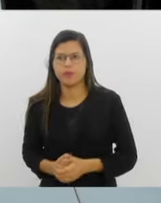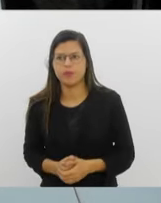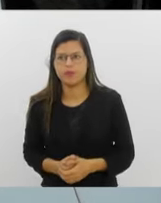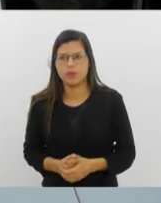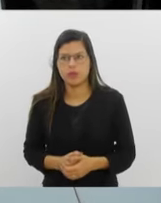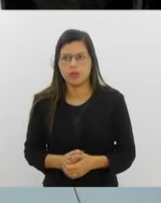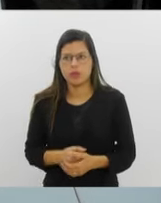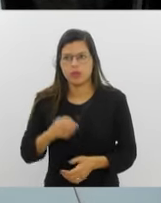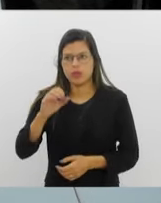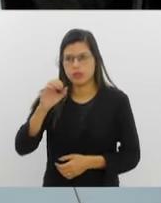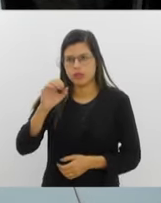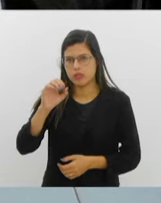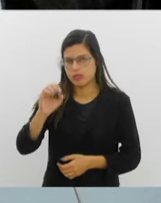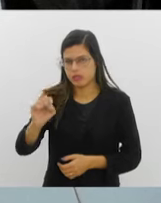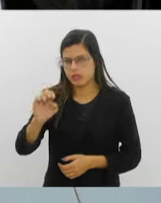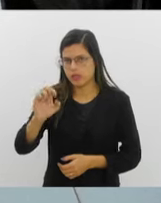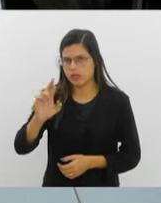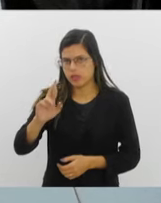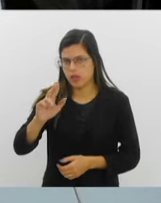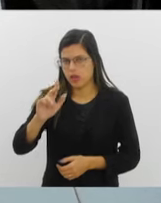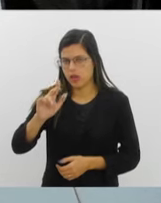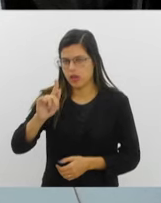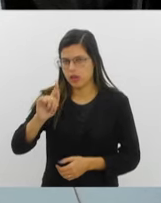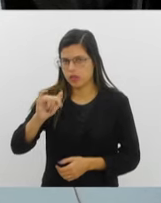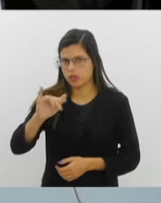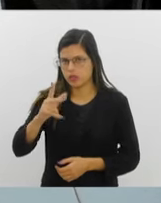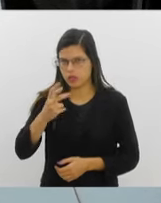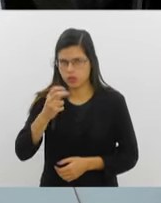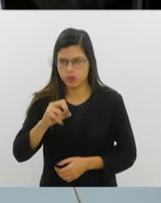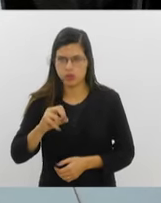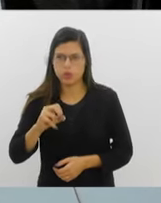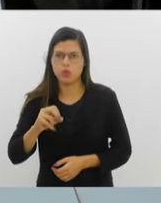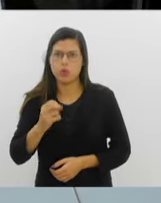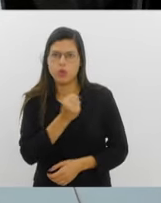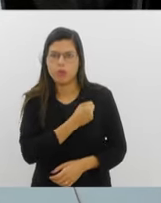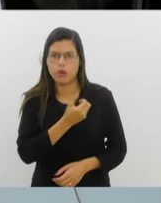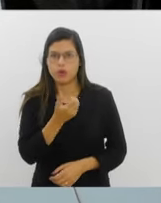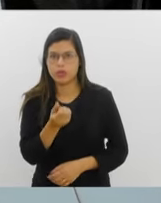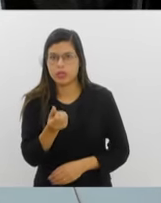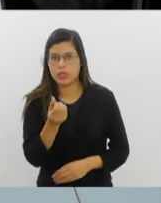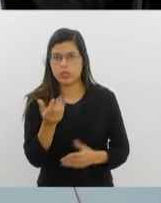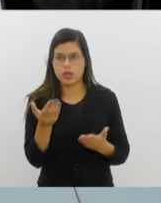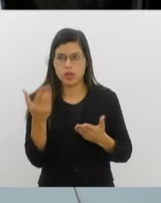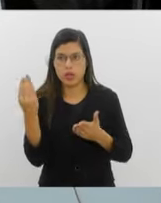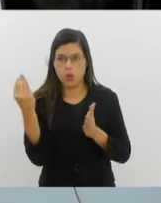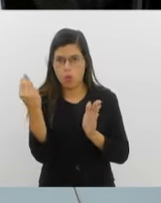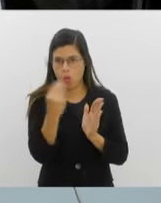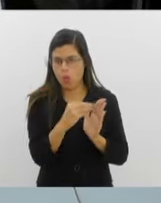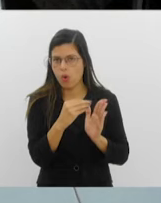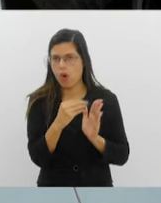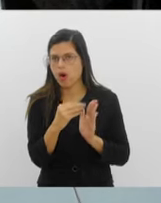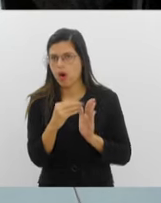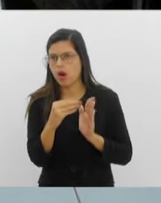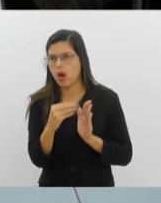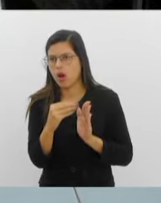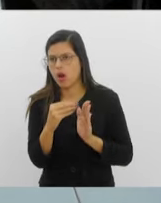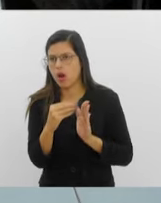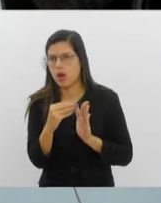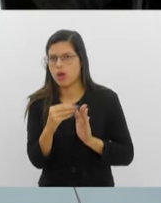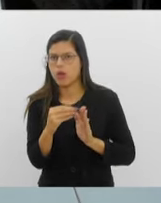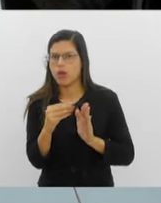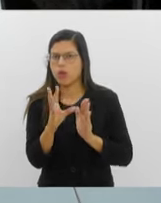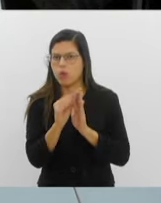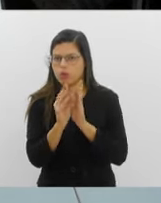Dr. Serginho? Projeto 6 da pauta, que pretende incluir como conteúdo transversal a